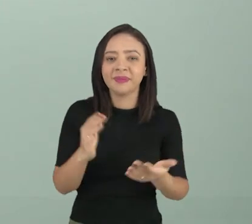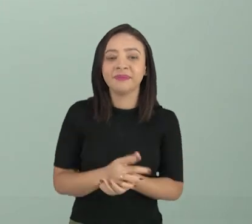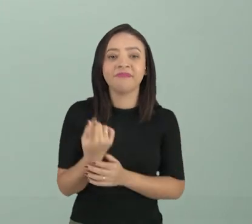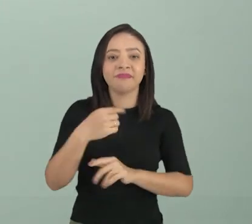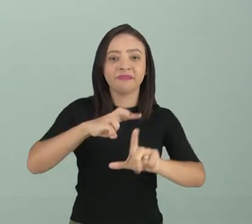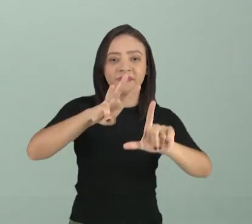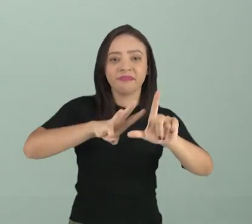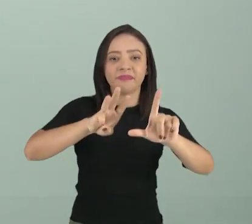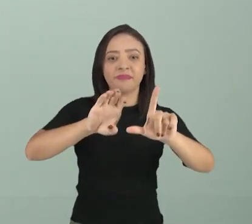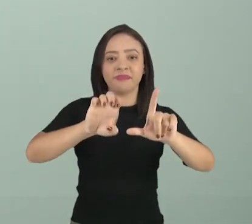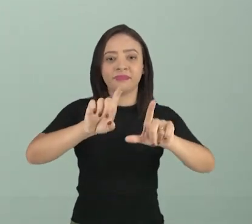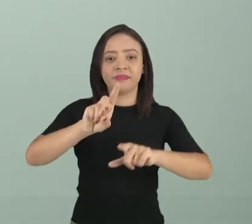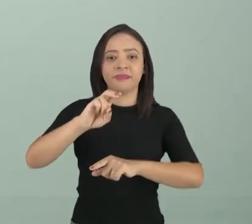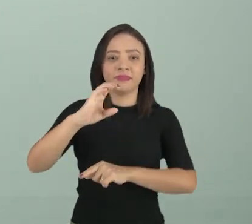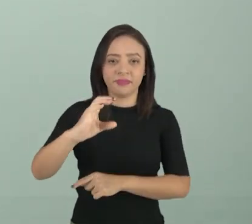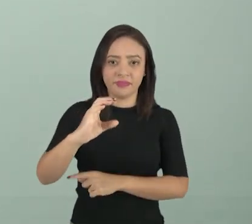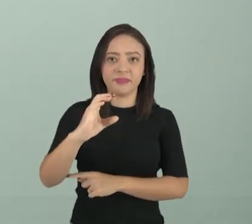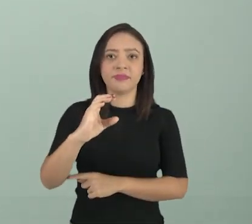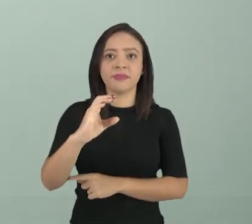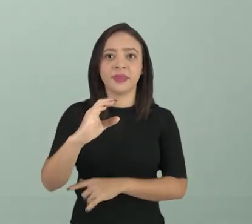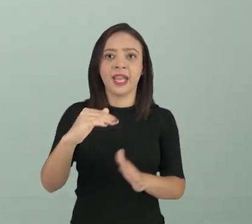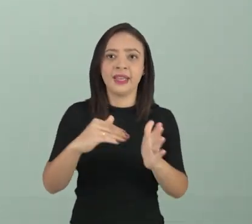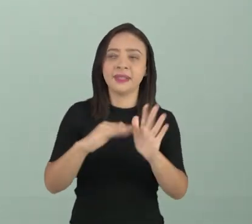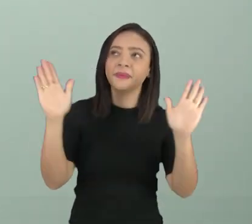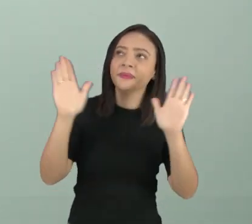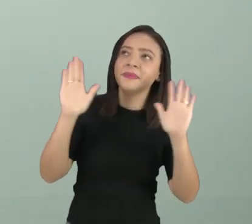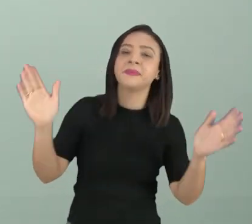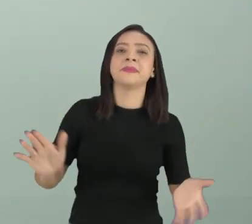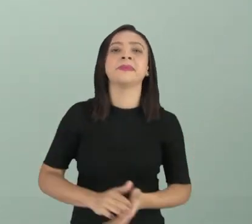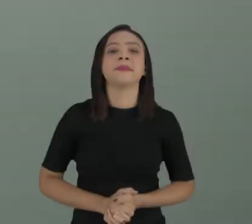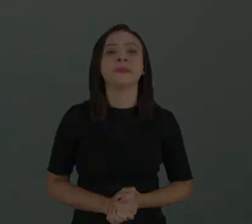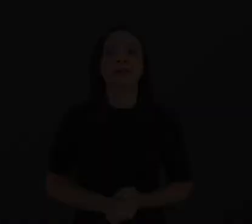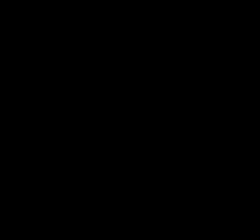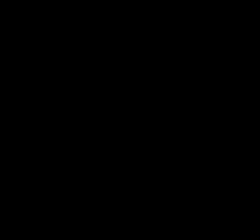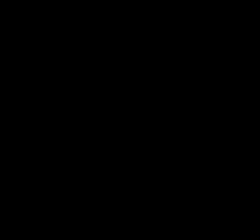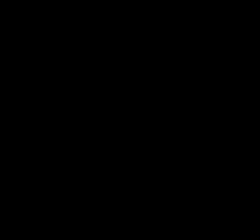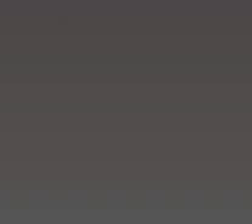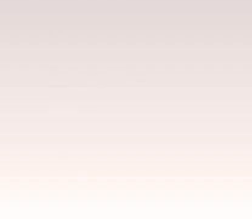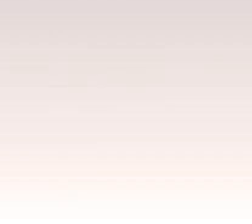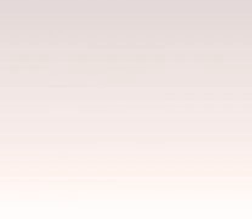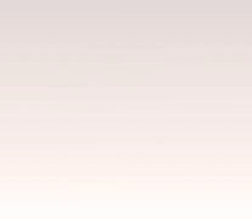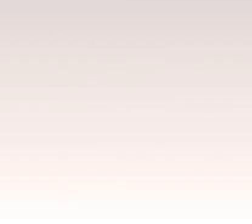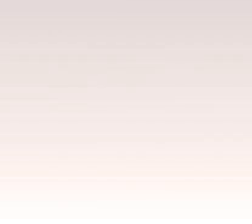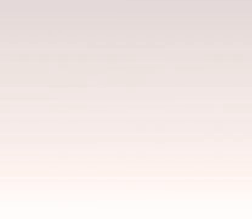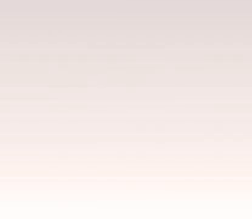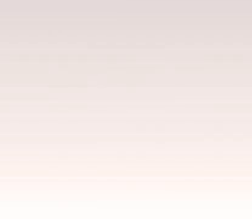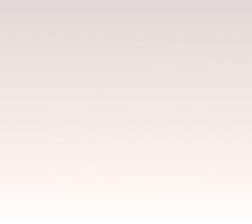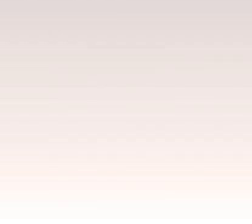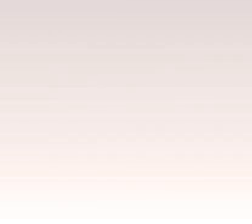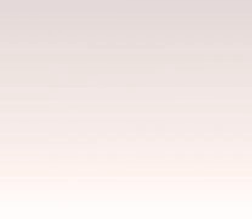acessem o nosso portal eduque.acre e até mais.